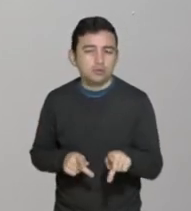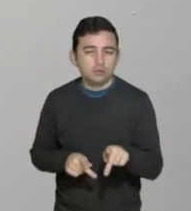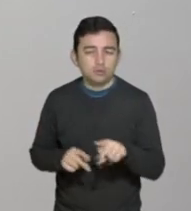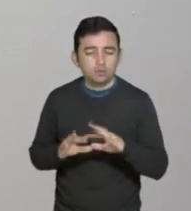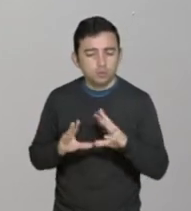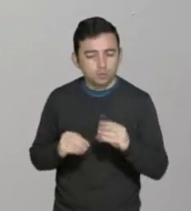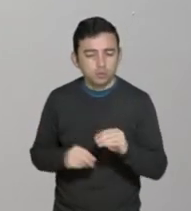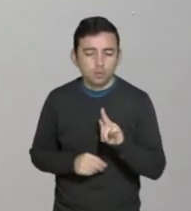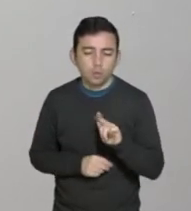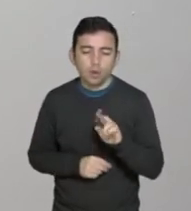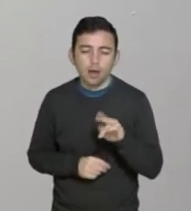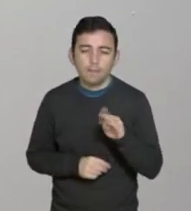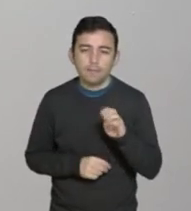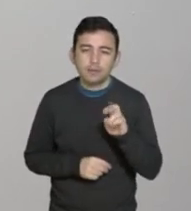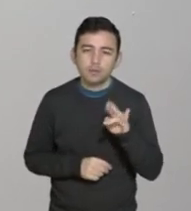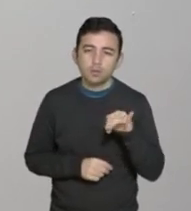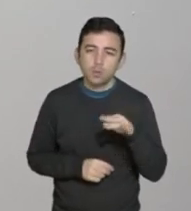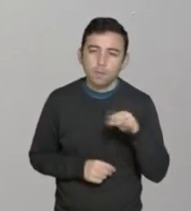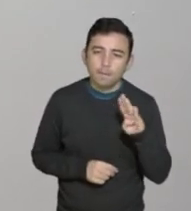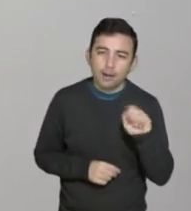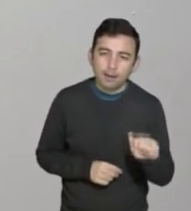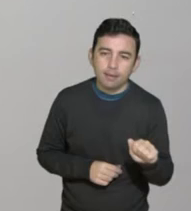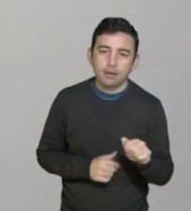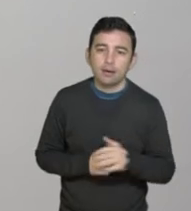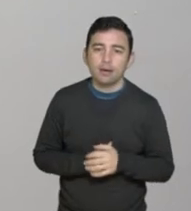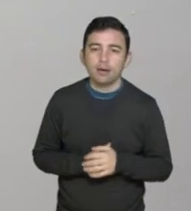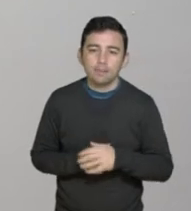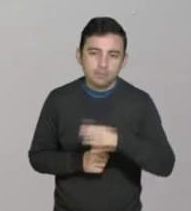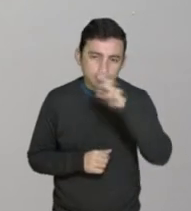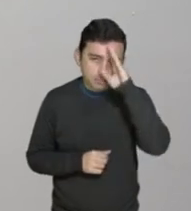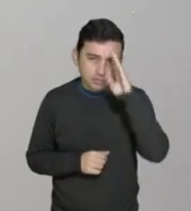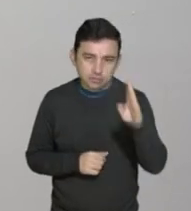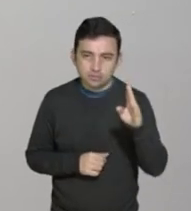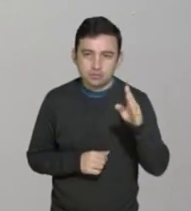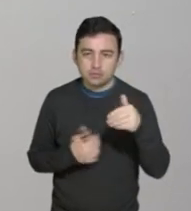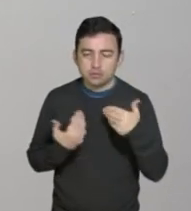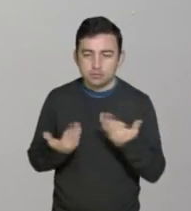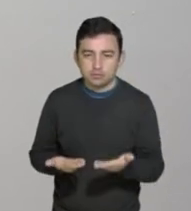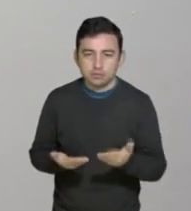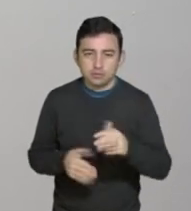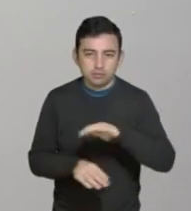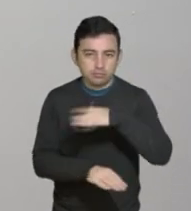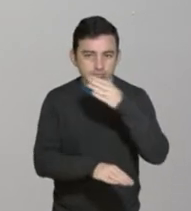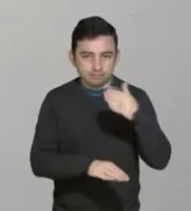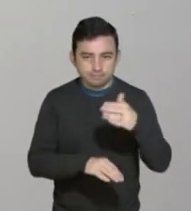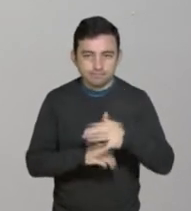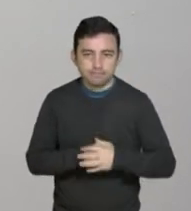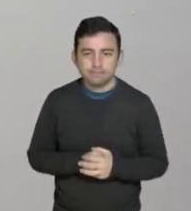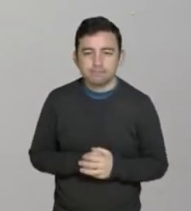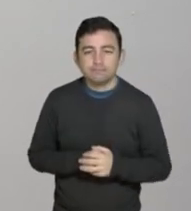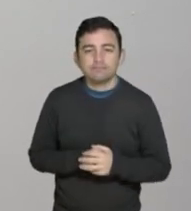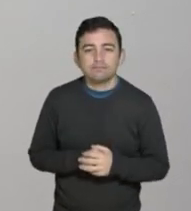mas especialmente ao pessoal do Sagrado Coração de Jesus da Planície Alta, Guabiruba.